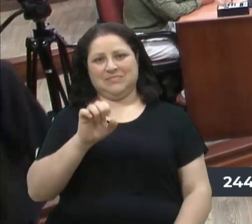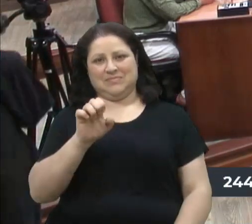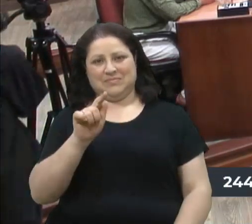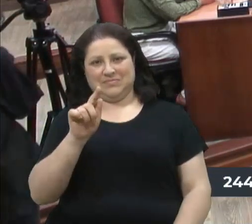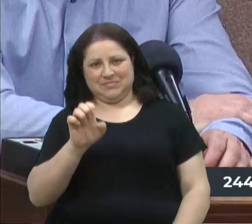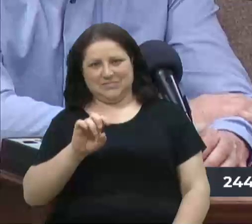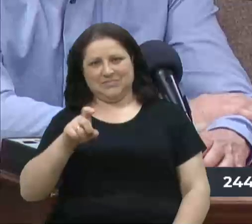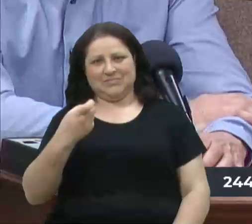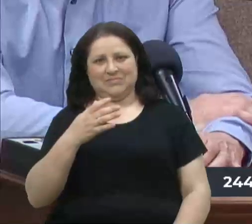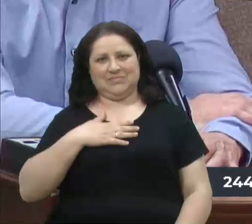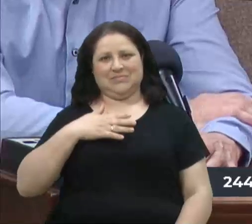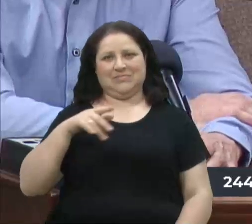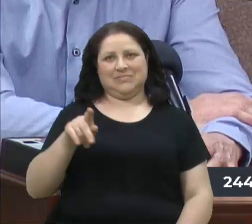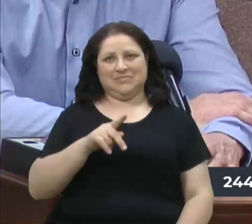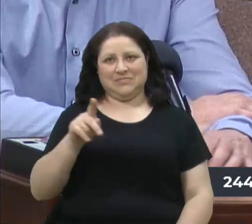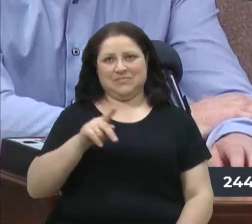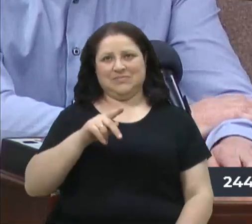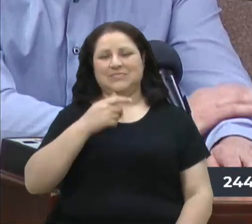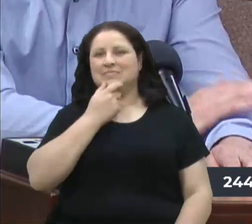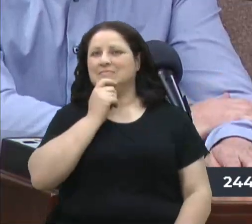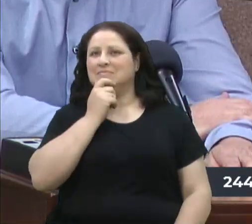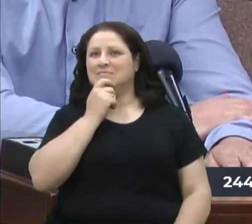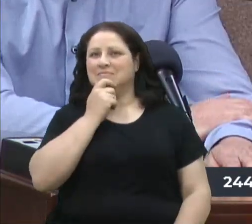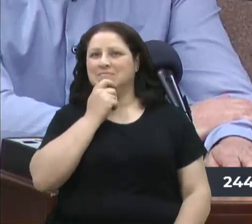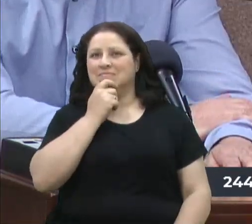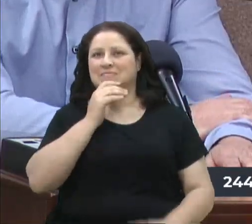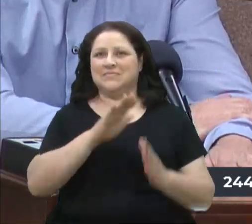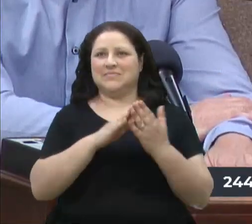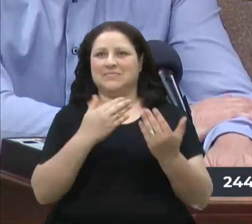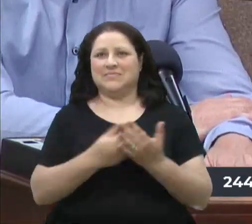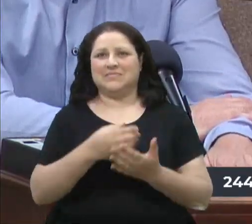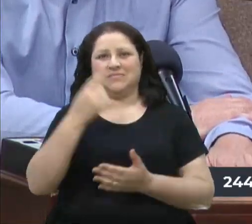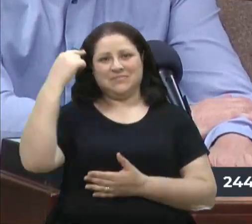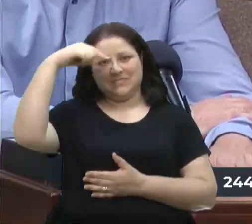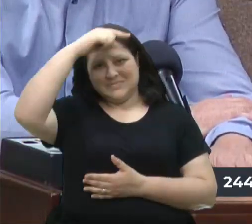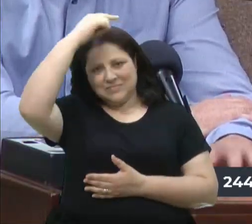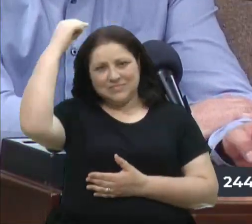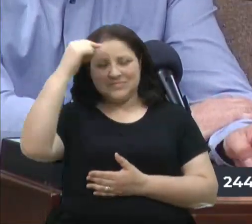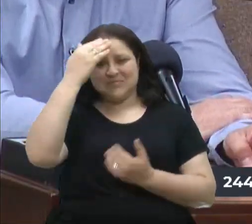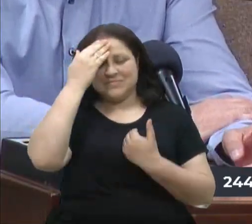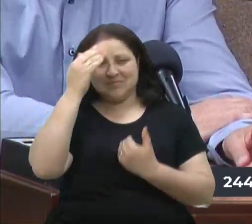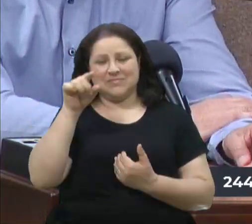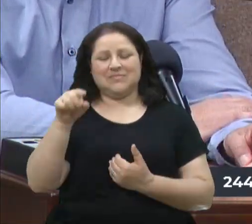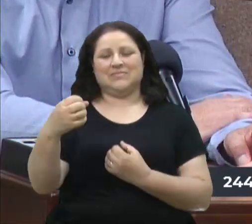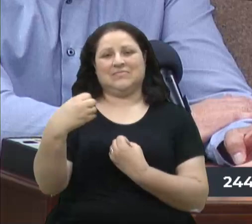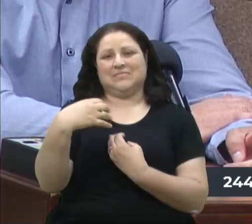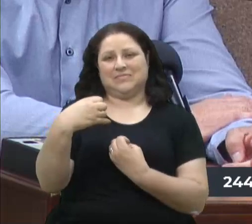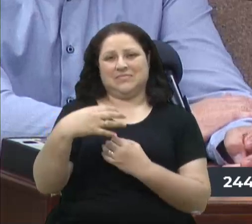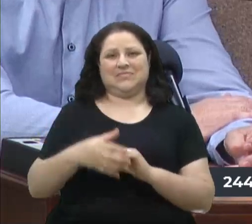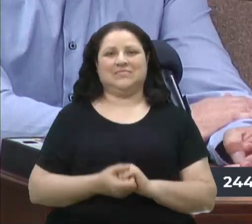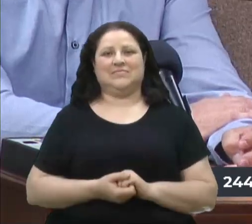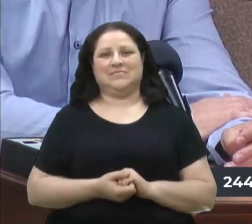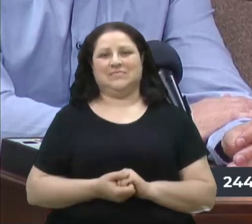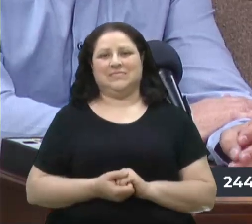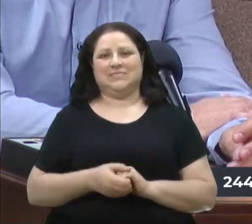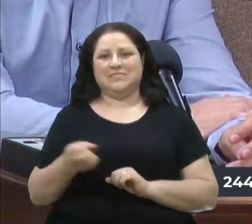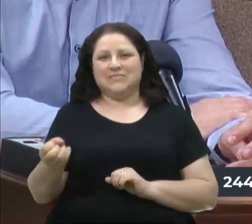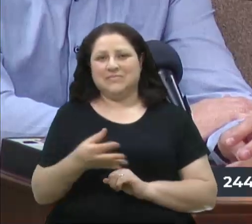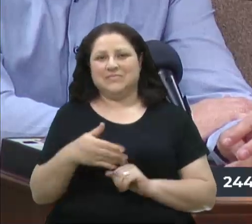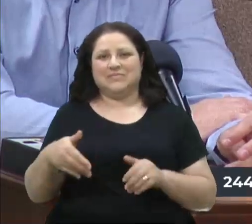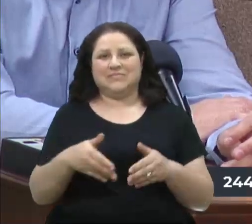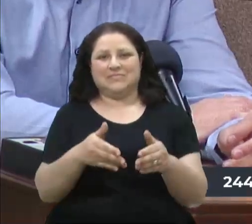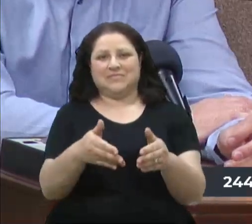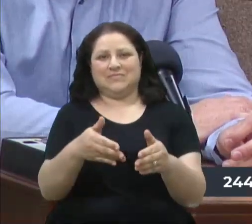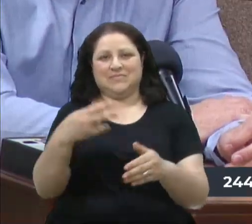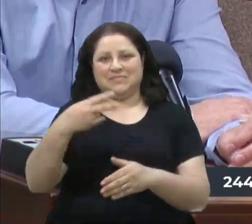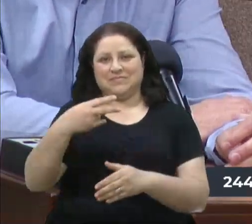Foi minha prof no Santa de inglês. E então, muito obrigado por tudo que me ensinou aí. Parabéns aí nessa nova caminhada de vice-diretor agora.